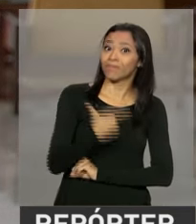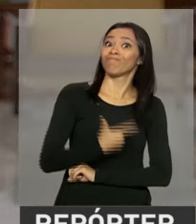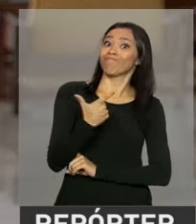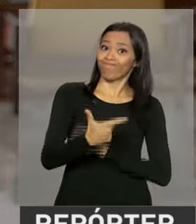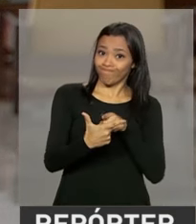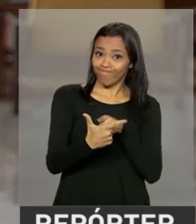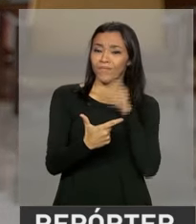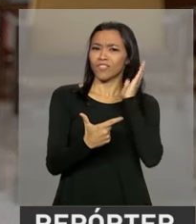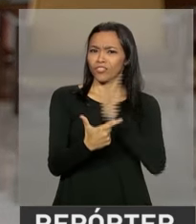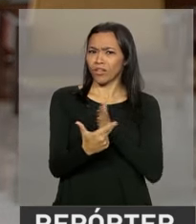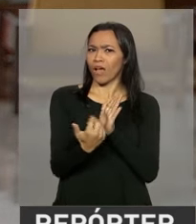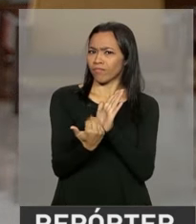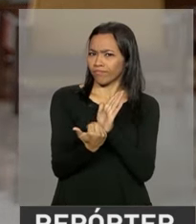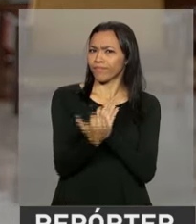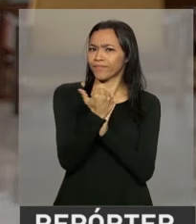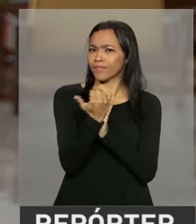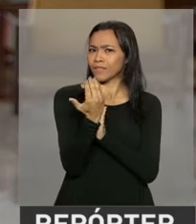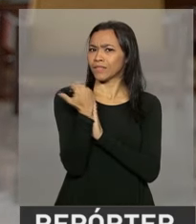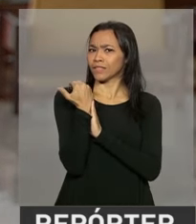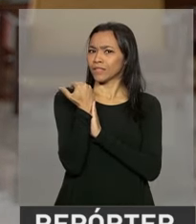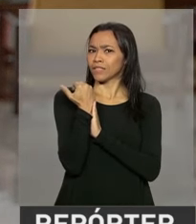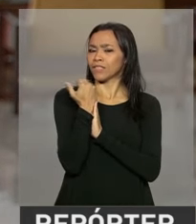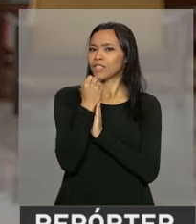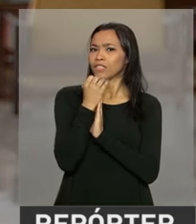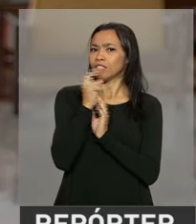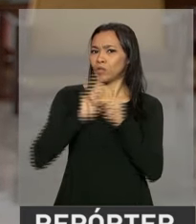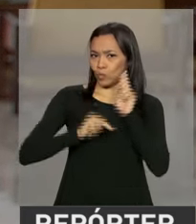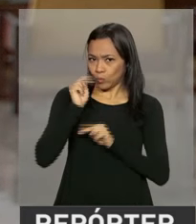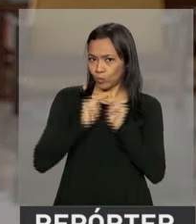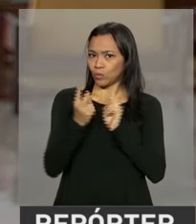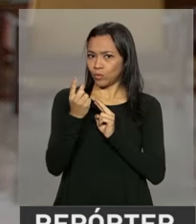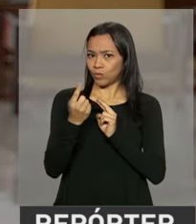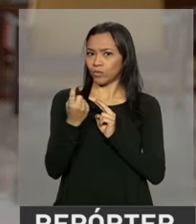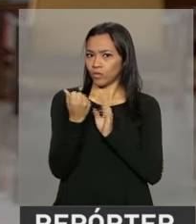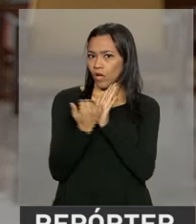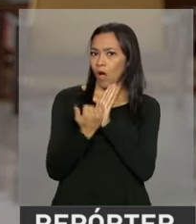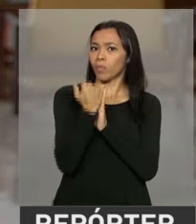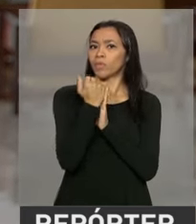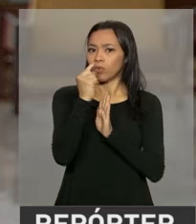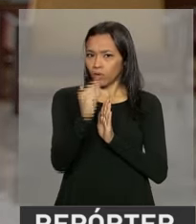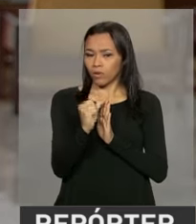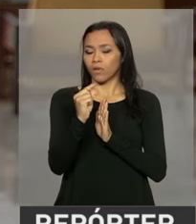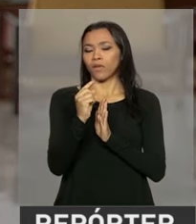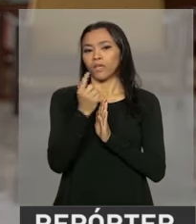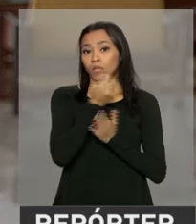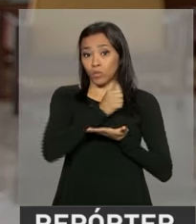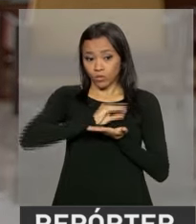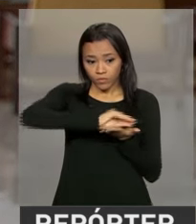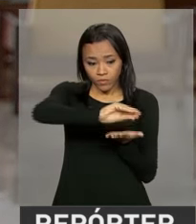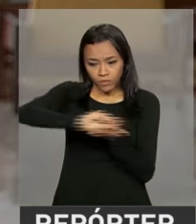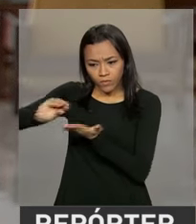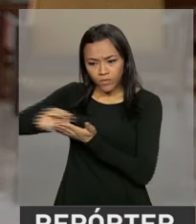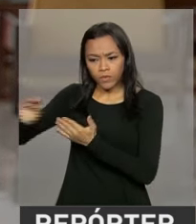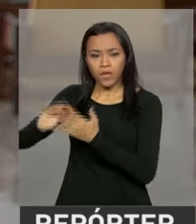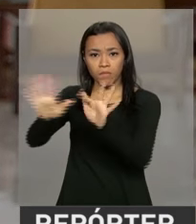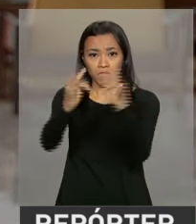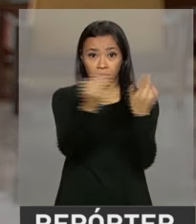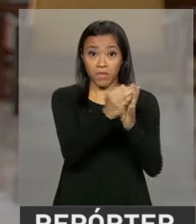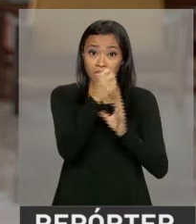que já vem com aquele aumento que foi feito em junho né Esse aumento ele fez com que o valor médio repassado para as famílias fosse de